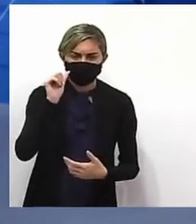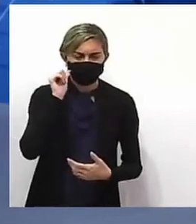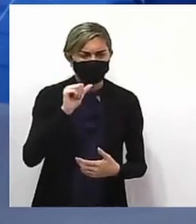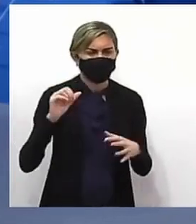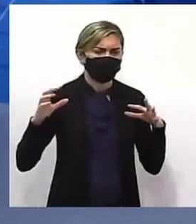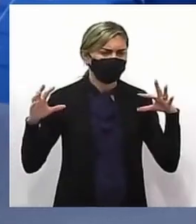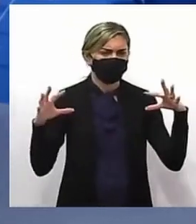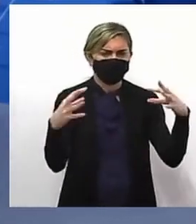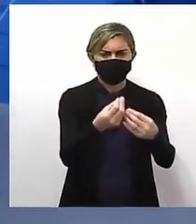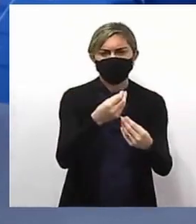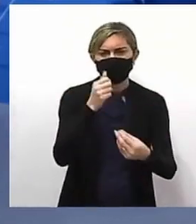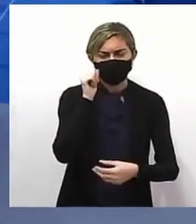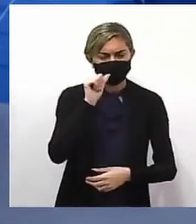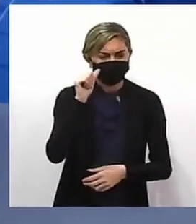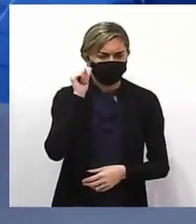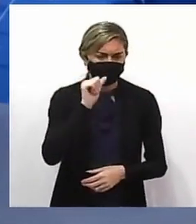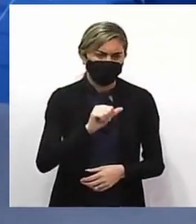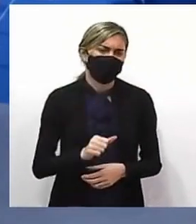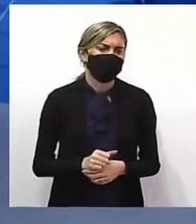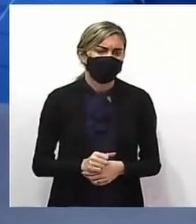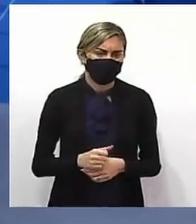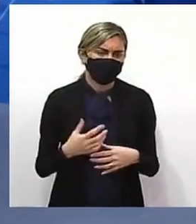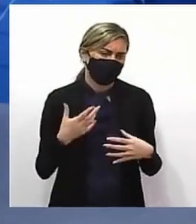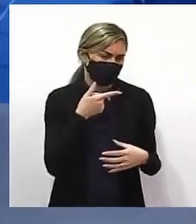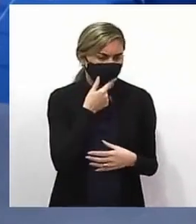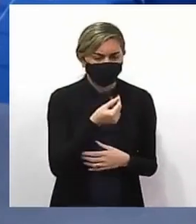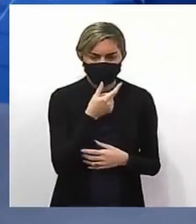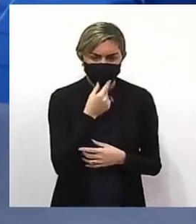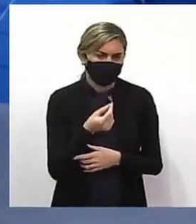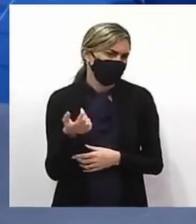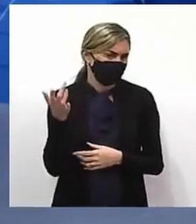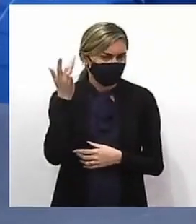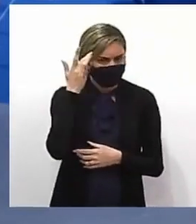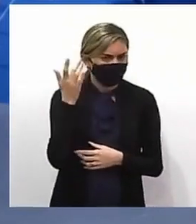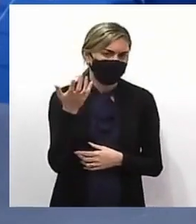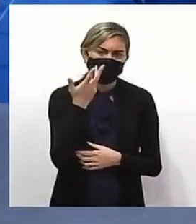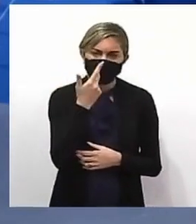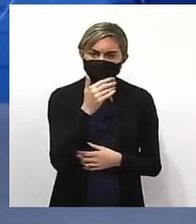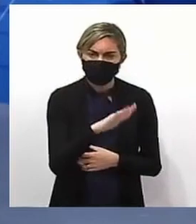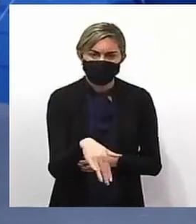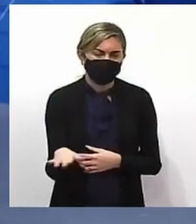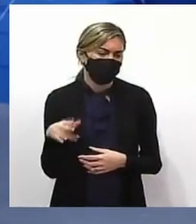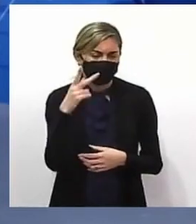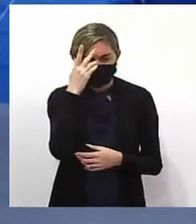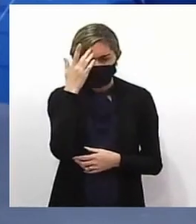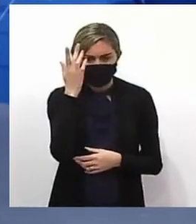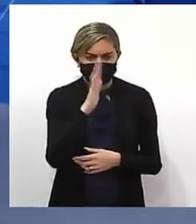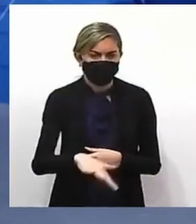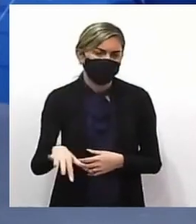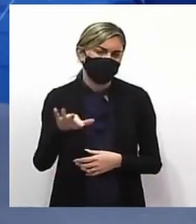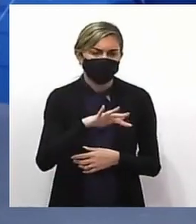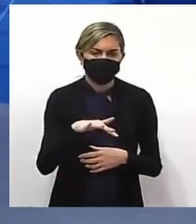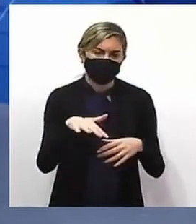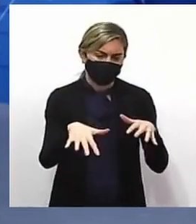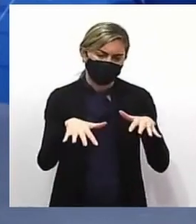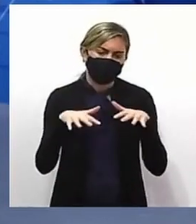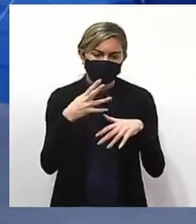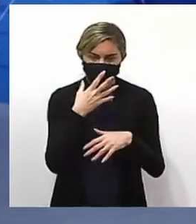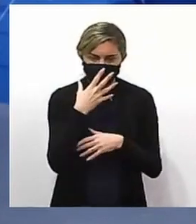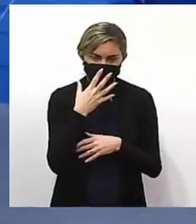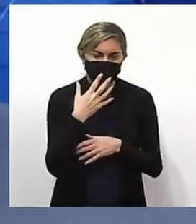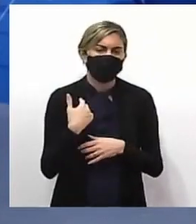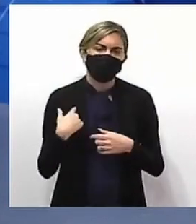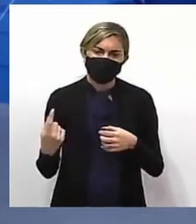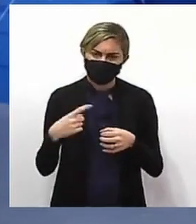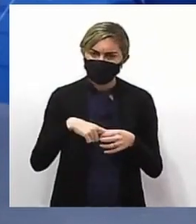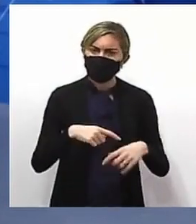todas as pessoas, todas as mulheres, todos os homens, enfim, adultos, crianças, todas as pessoas que estiveram nessa sessão nos deram um